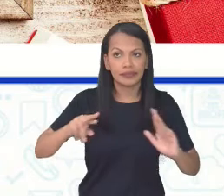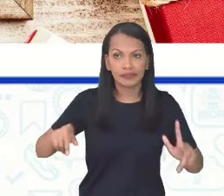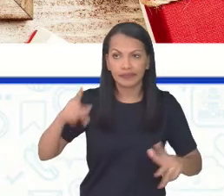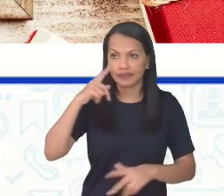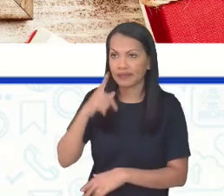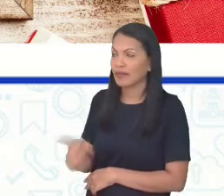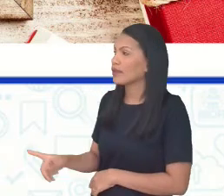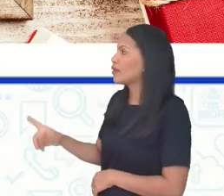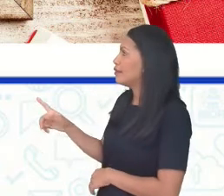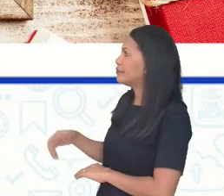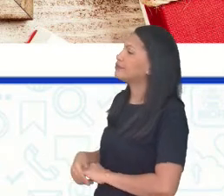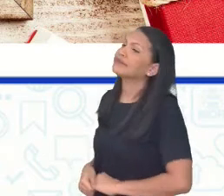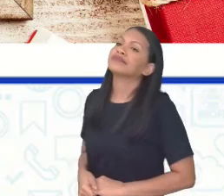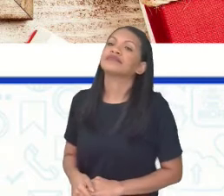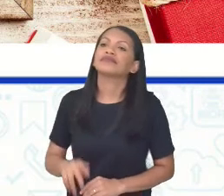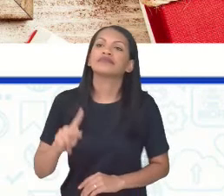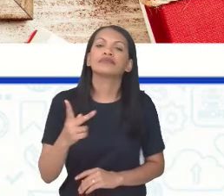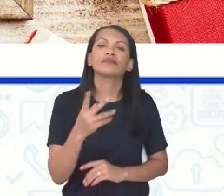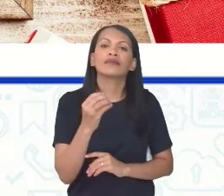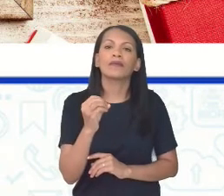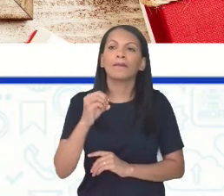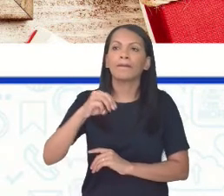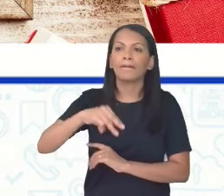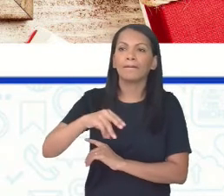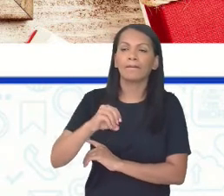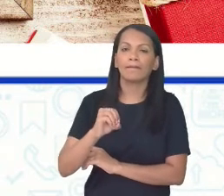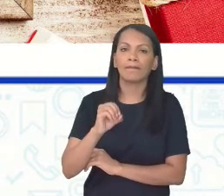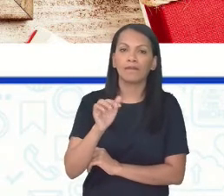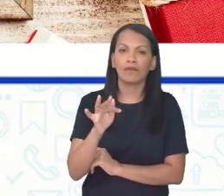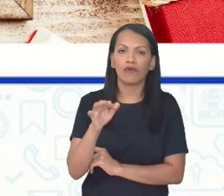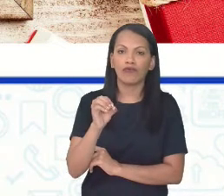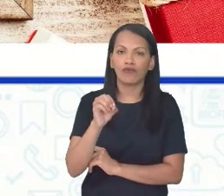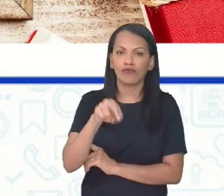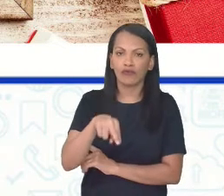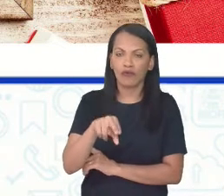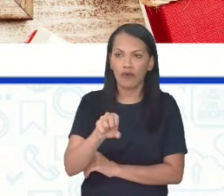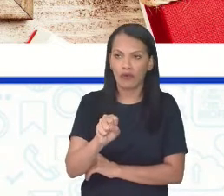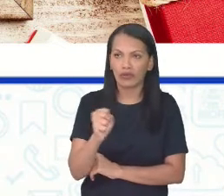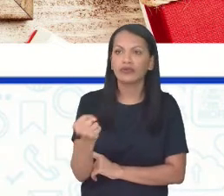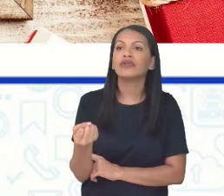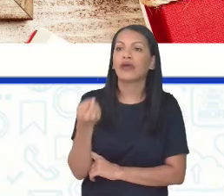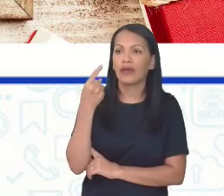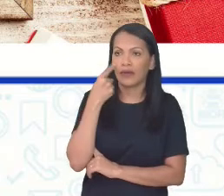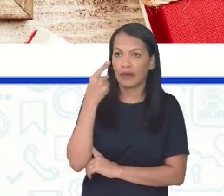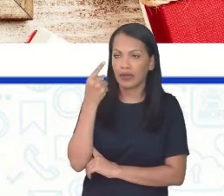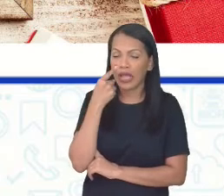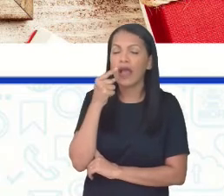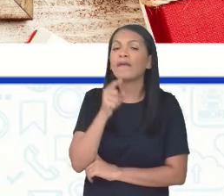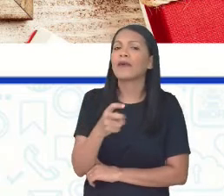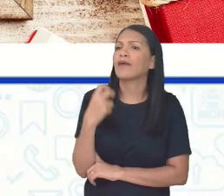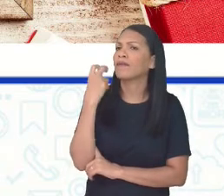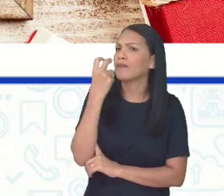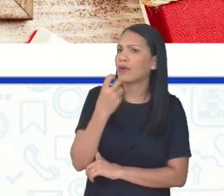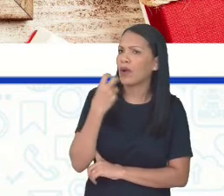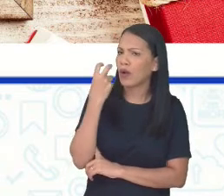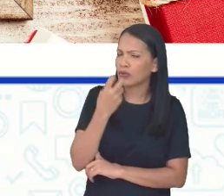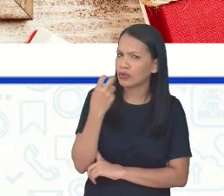Perfeitos, pronúncia e grafia iguais. Então, vamos repetir